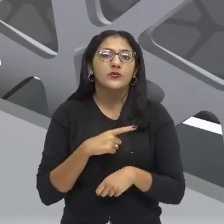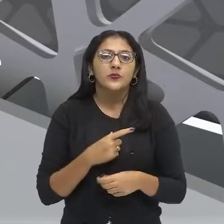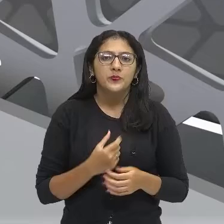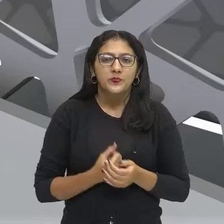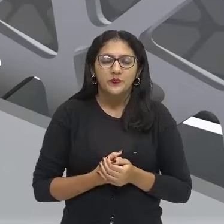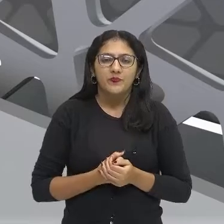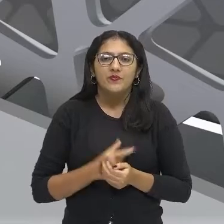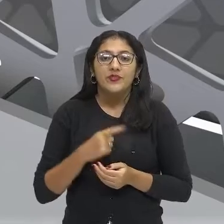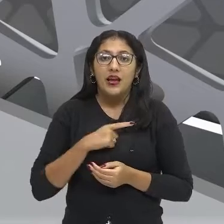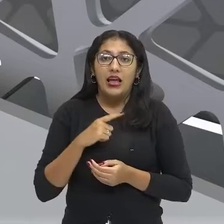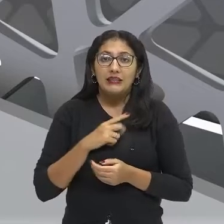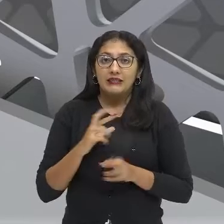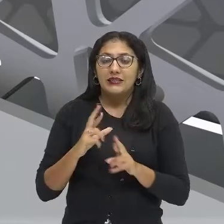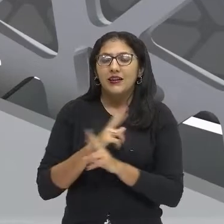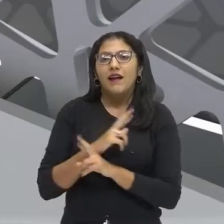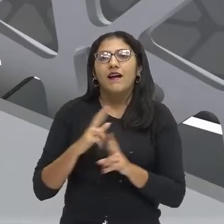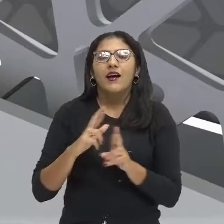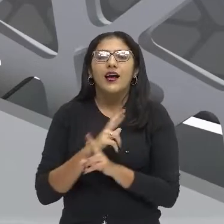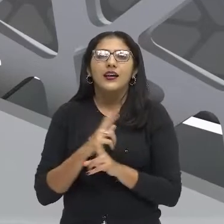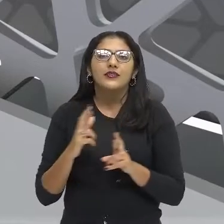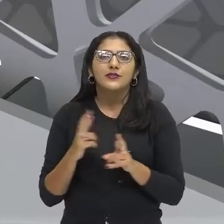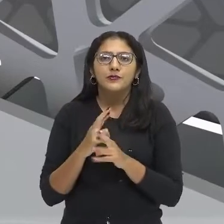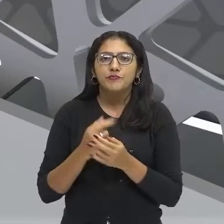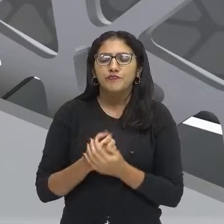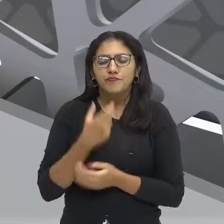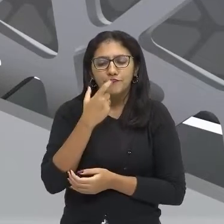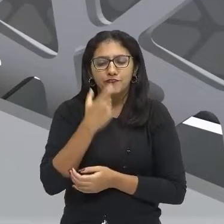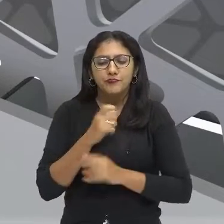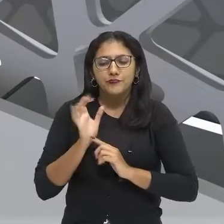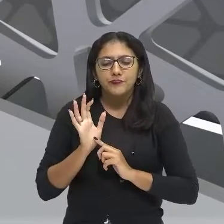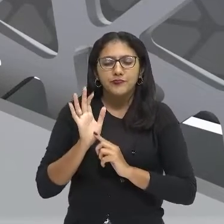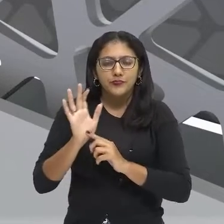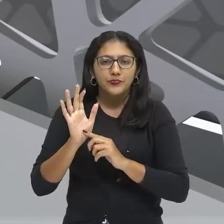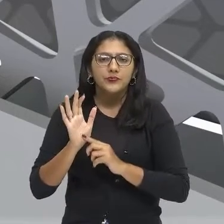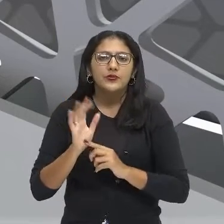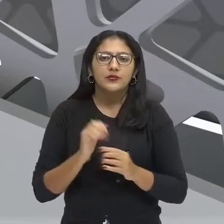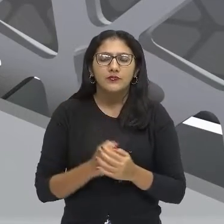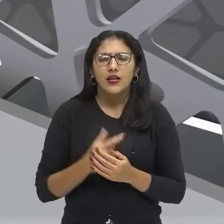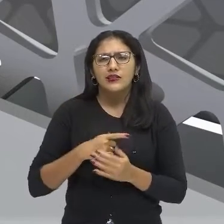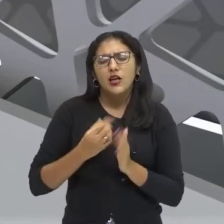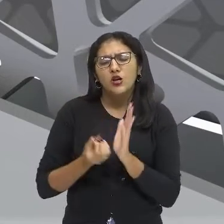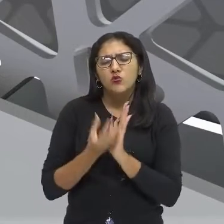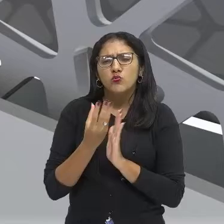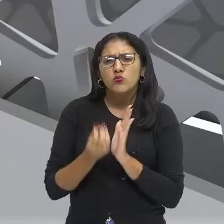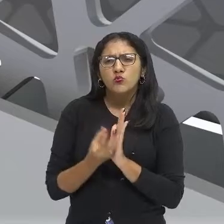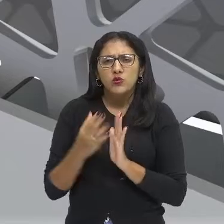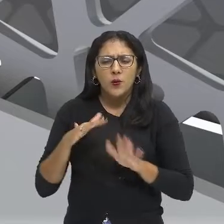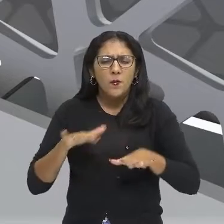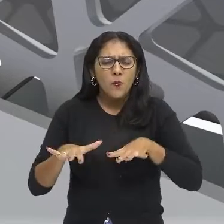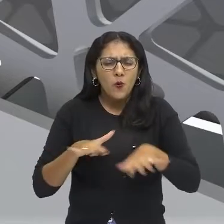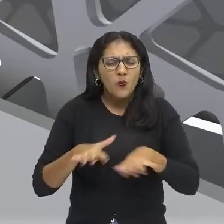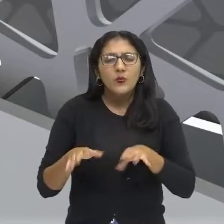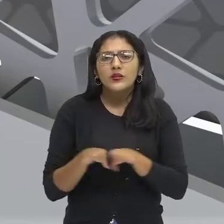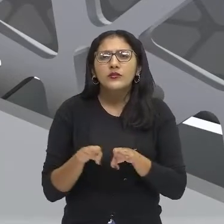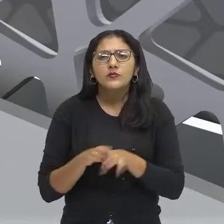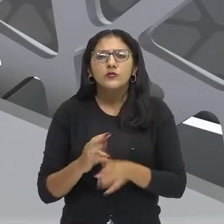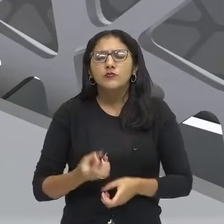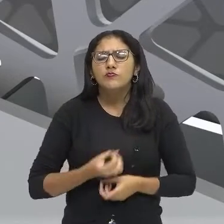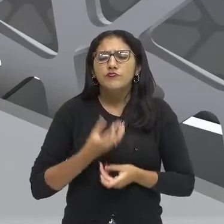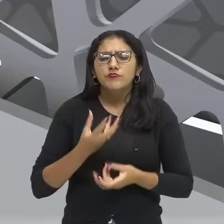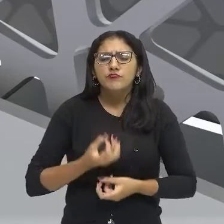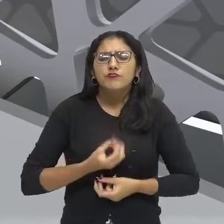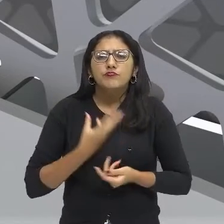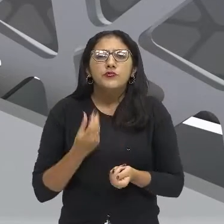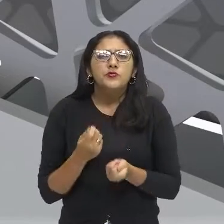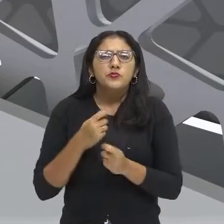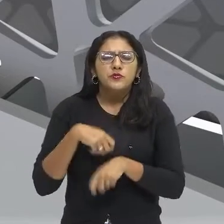está relacionado com a nossa criatividade corporal, de você criar movimentos e muito mais intenções com esses